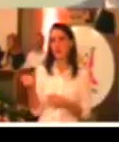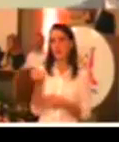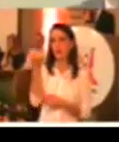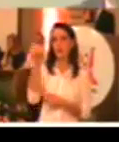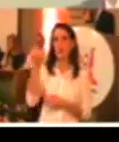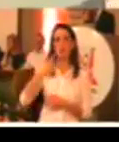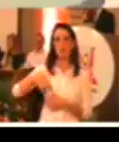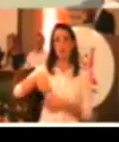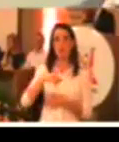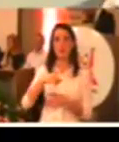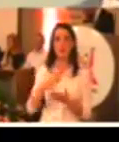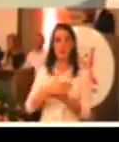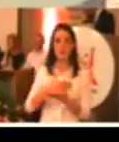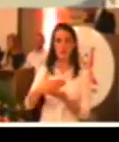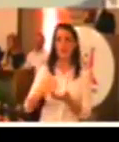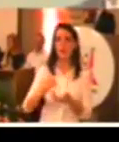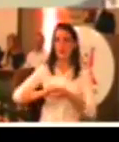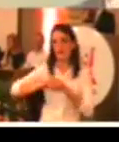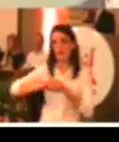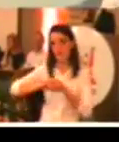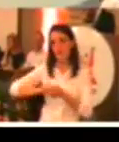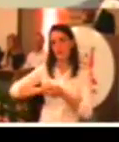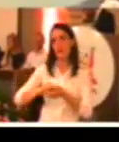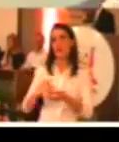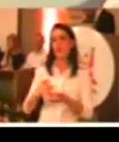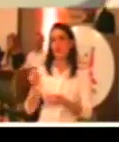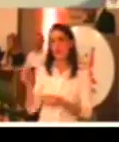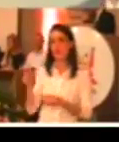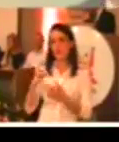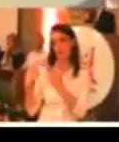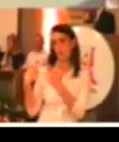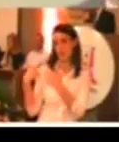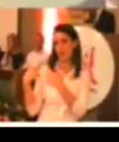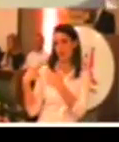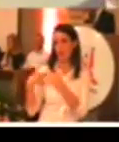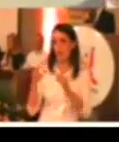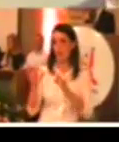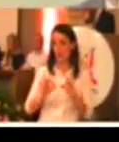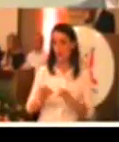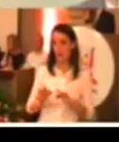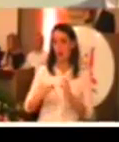advirão desta iniciativa. Portanto, parabéns a você que liderou, Tati,